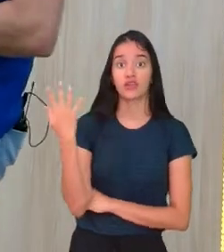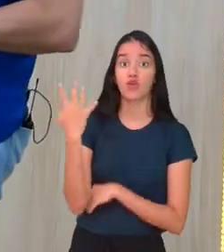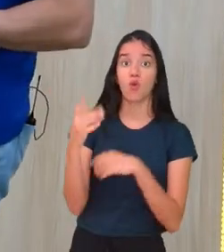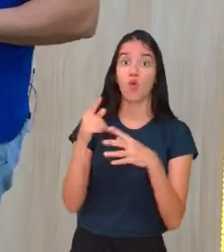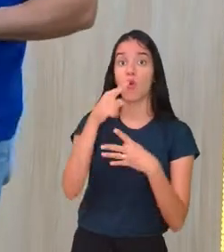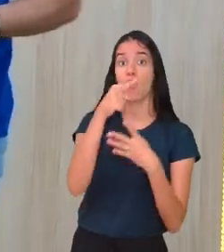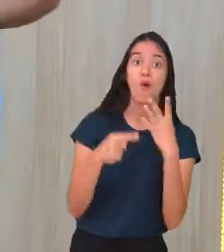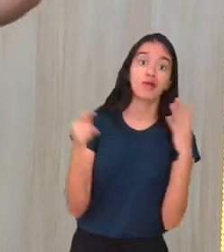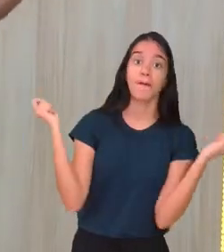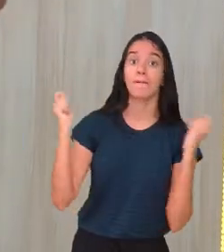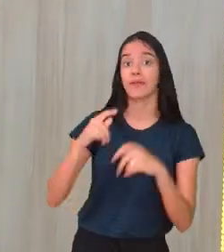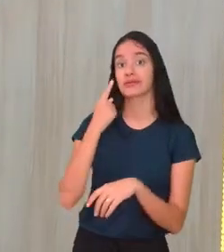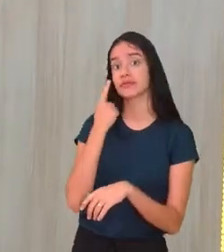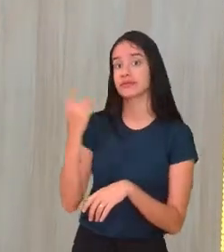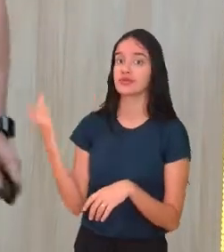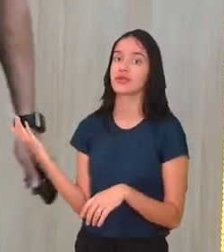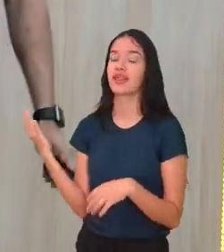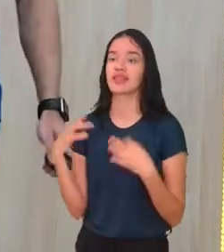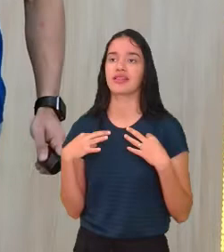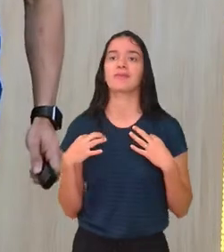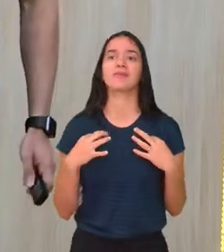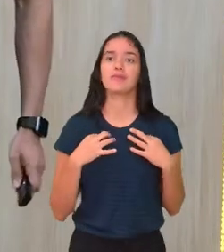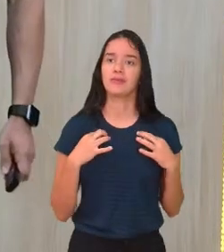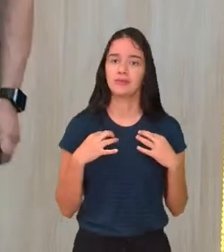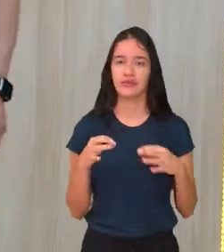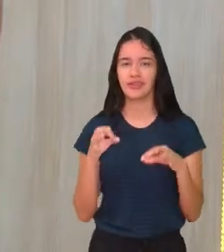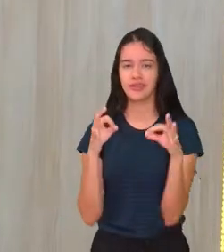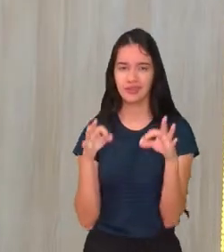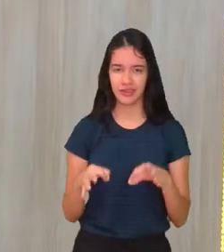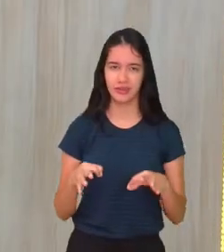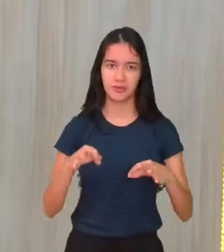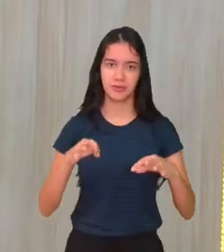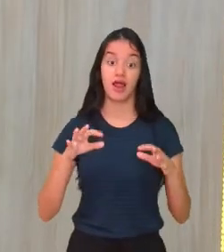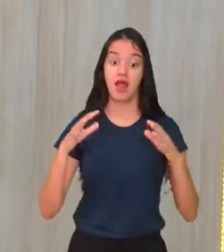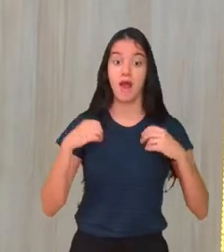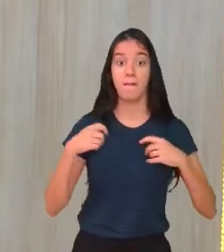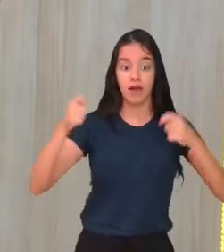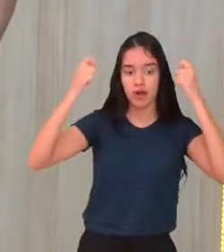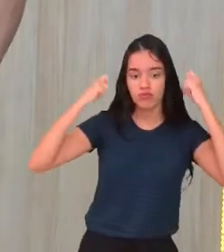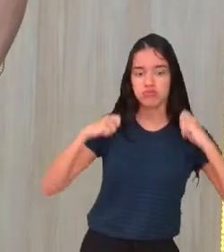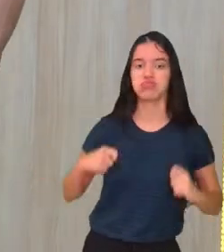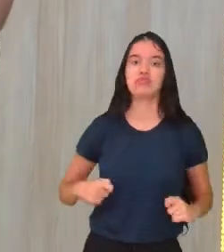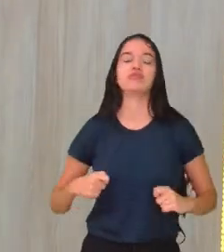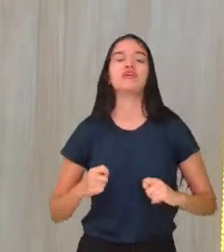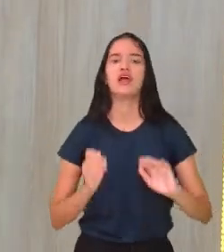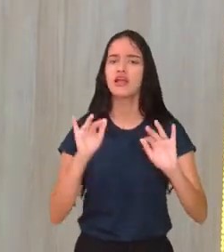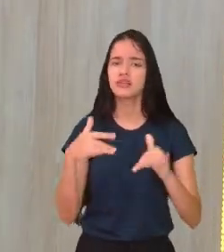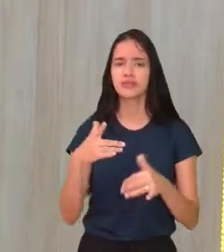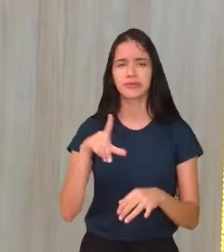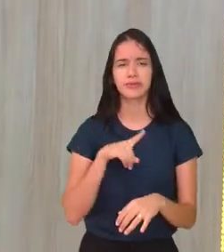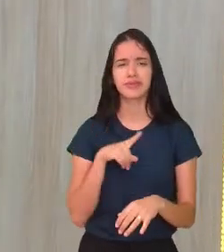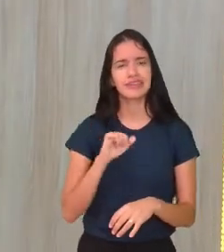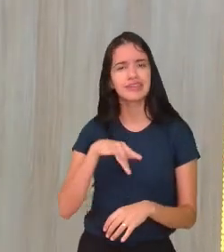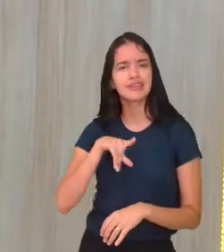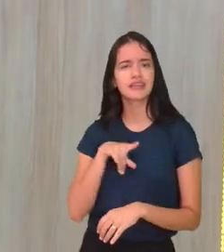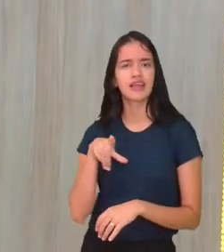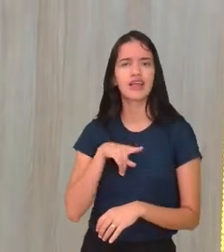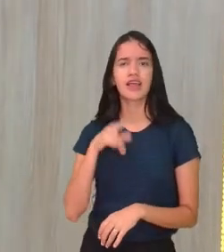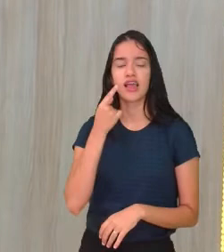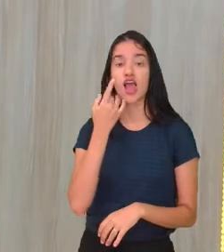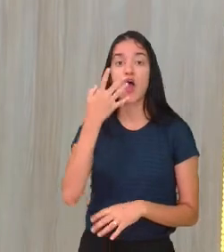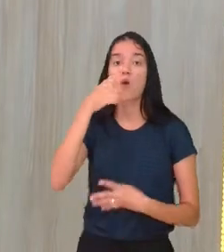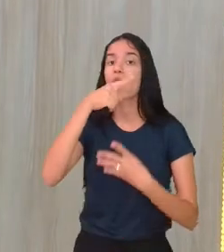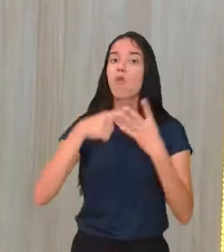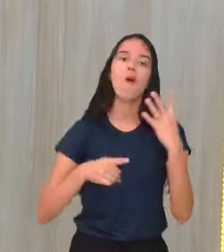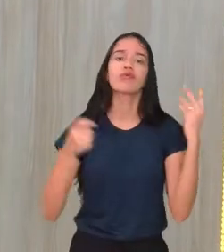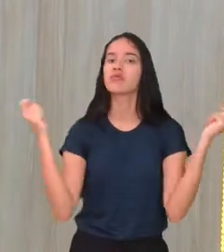4 possibilidades de blusa, certo? Para vestir. Então, se ela tem aqui essas